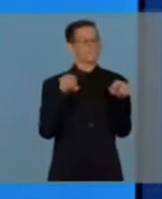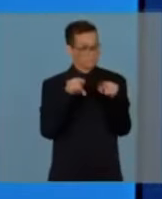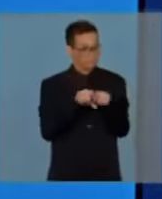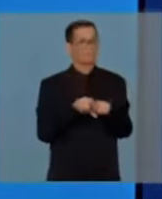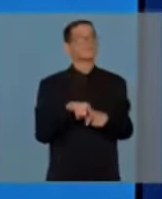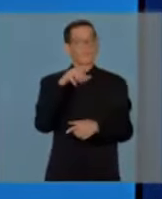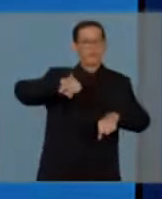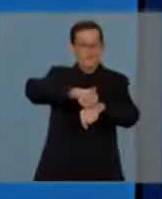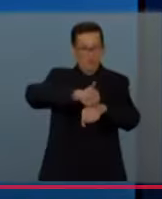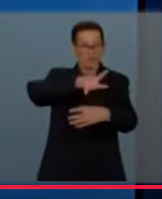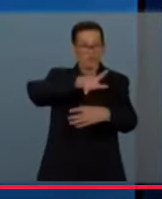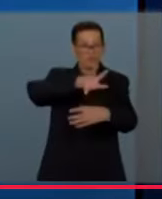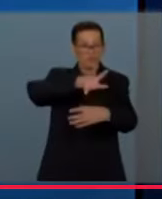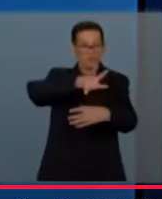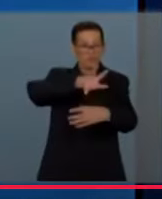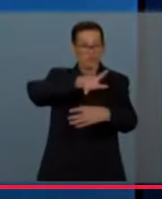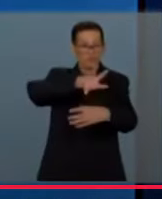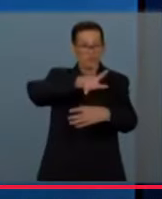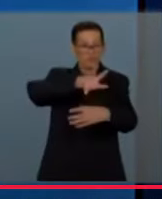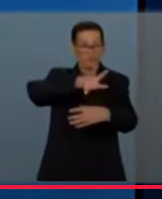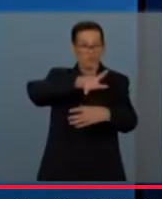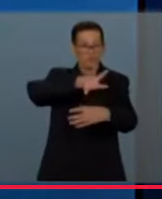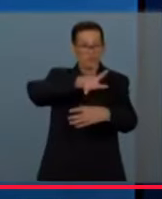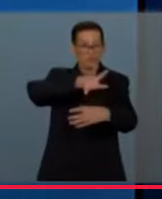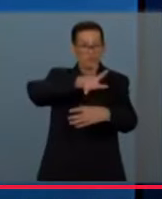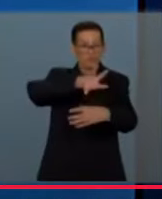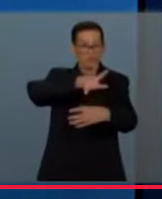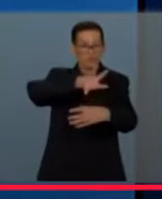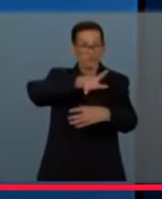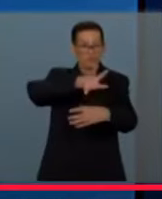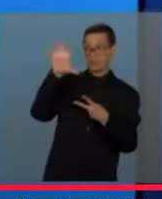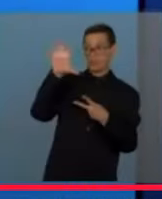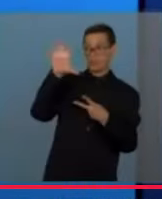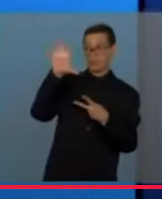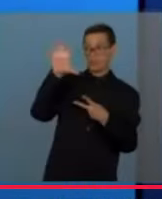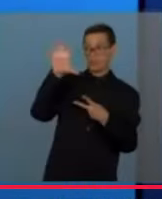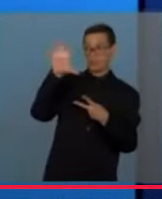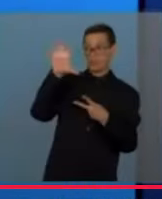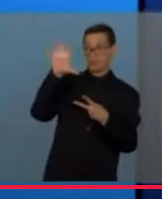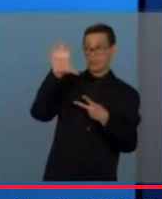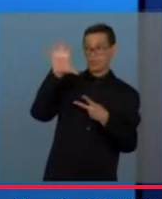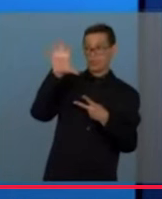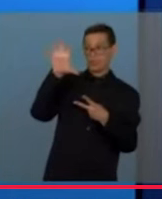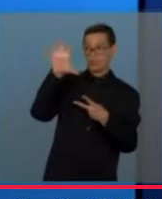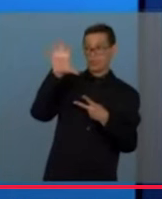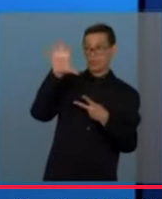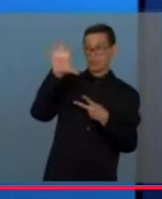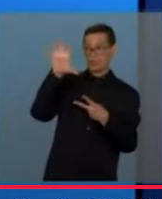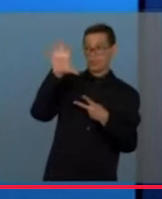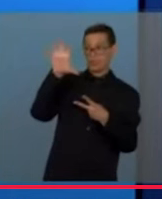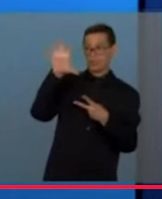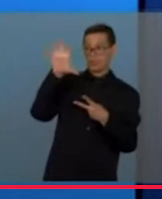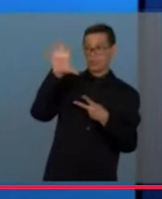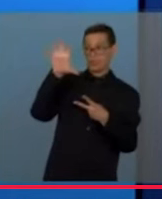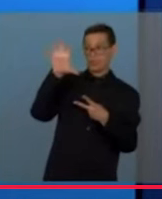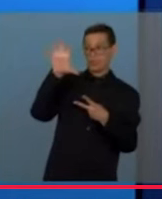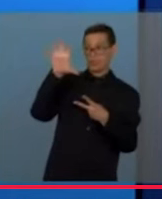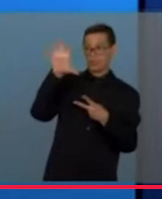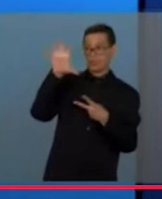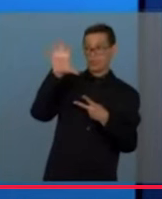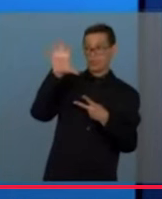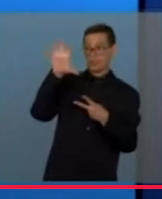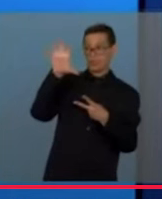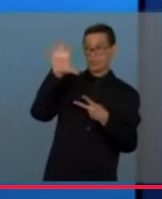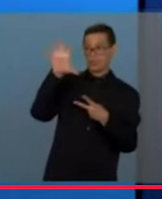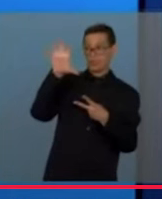60% os casos de rub forto e furto roubo e forto no centro ele não sabe nem falar ô galera pelo amor de Deus cara pelo amor era melhor ele não ter